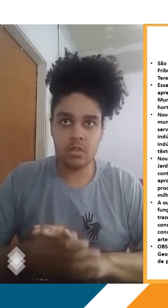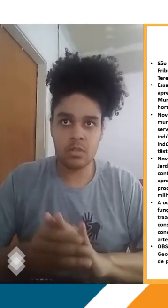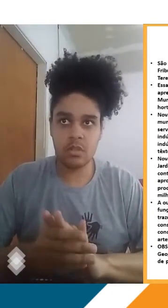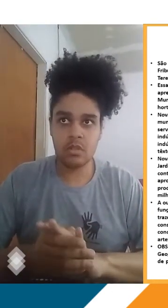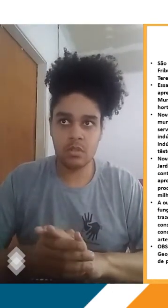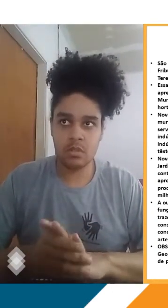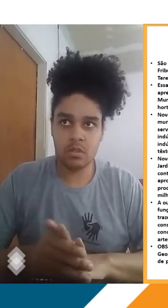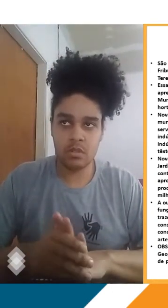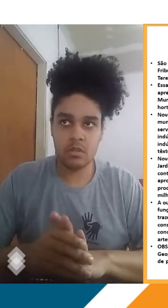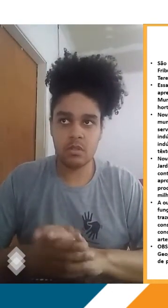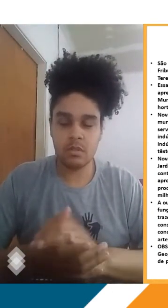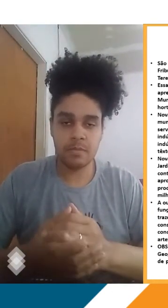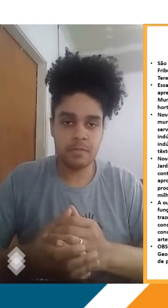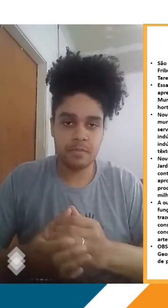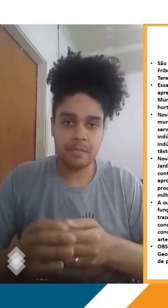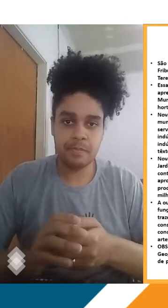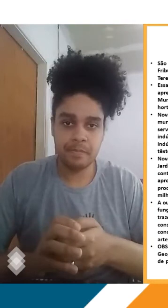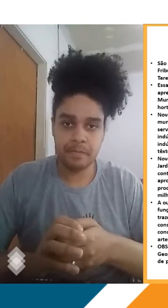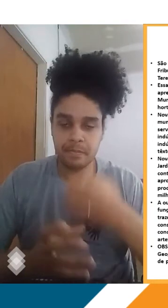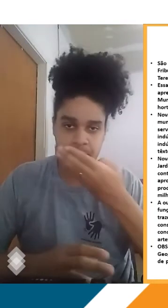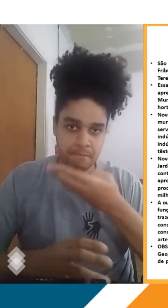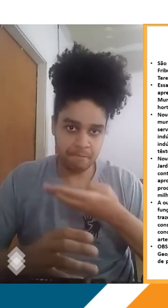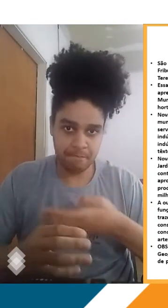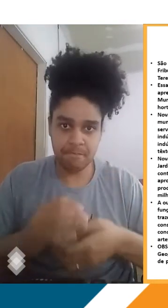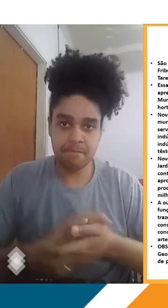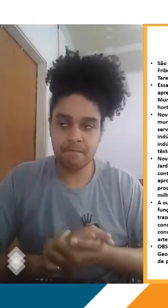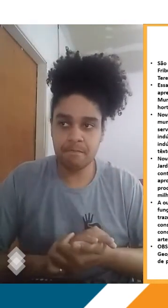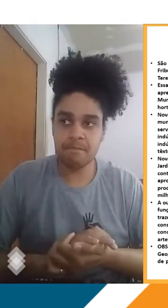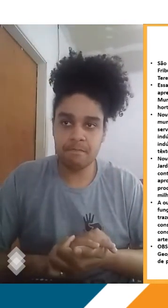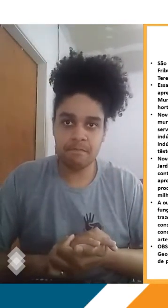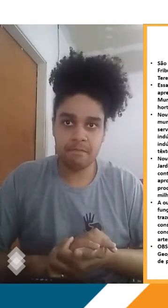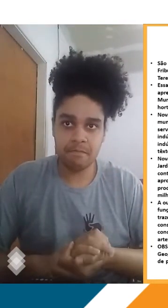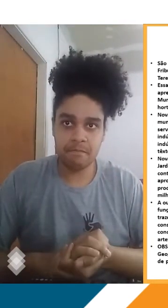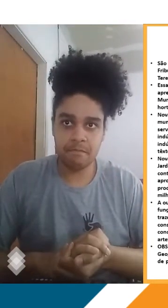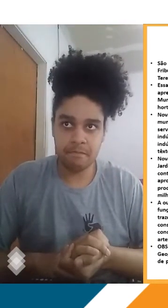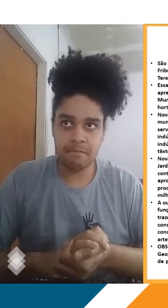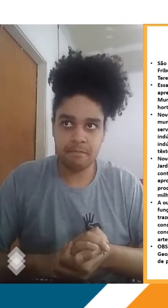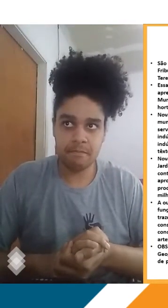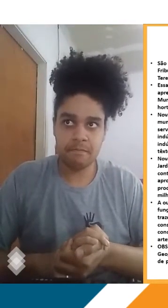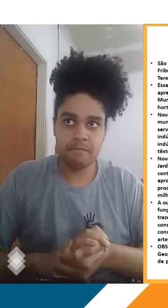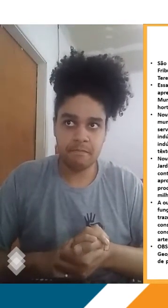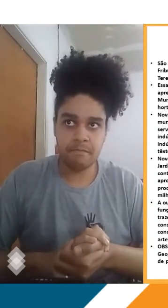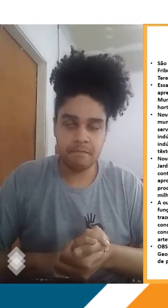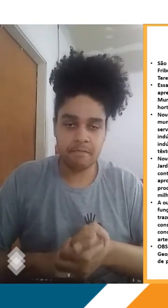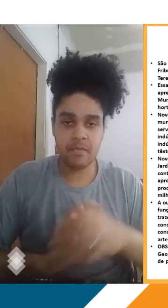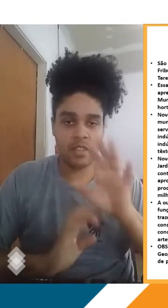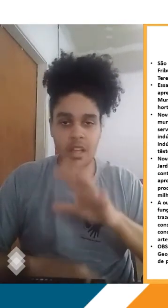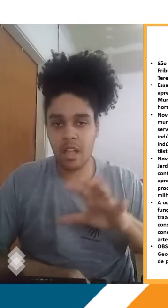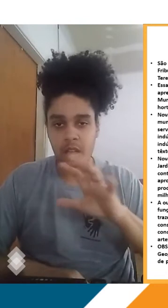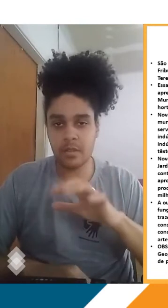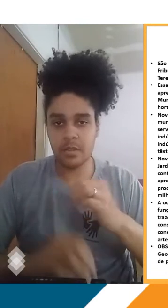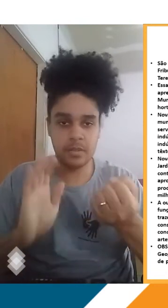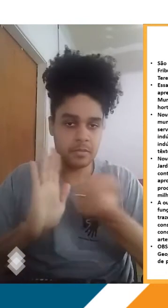Barras, Macuco, Nova Friburgo, São José do Vale do Rio Preto, São Sebastião do Alto, Santa Maria Madalena, Sumidouro, Teresópolis e Trajano de Moraes.